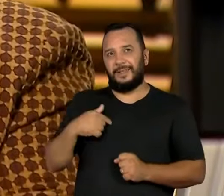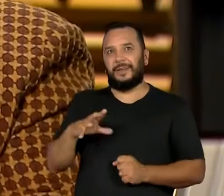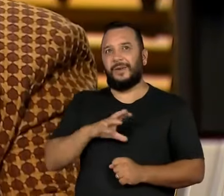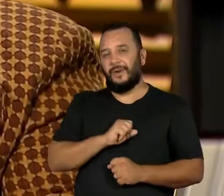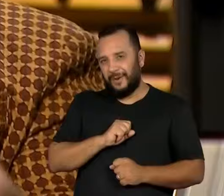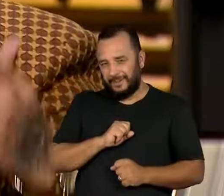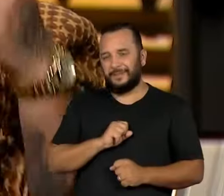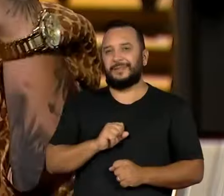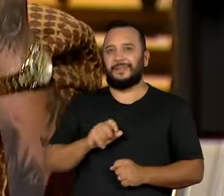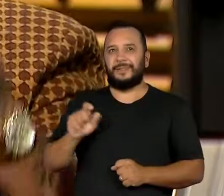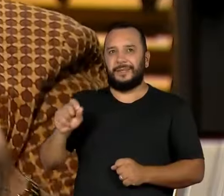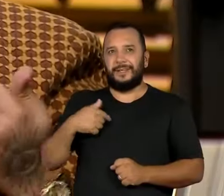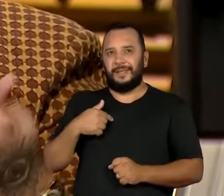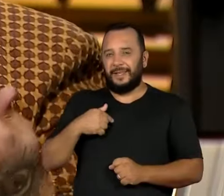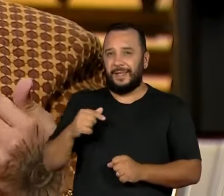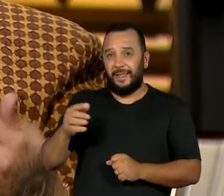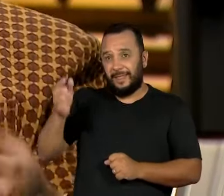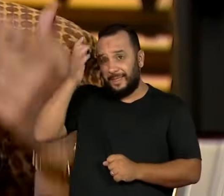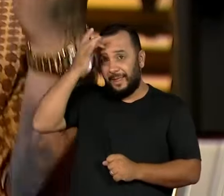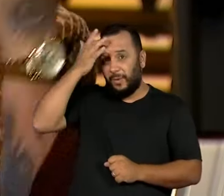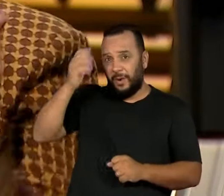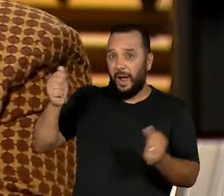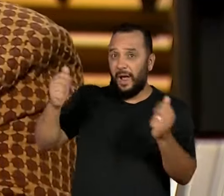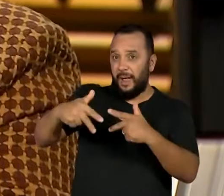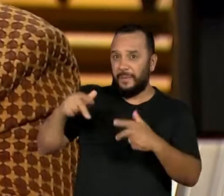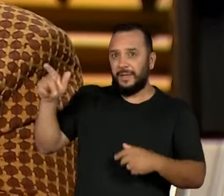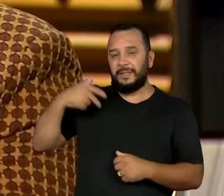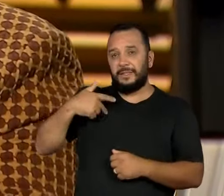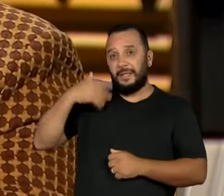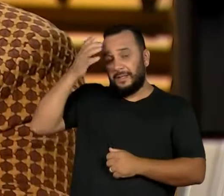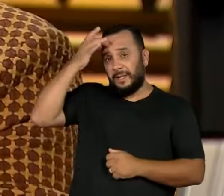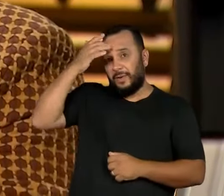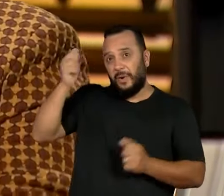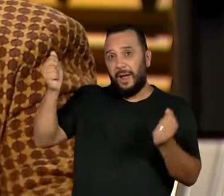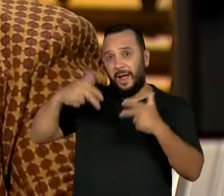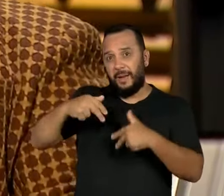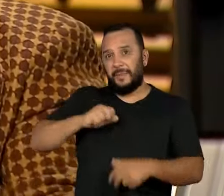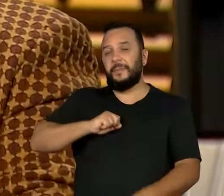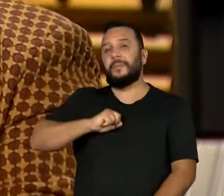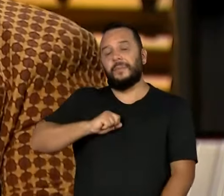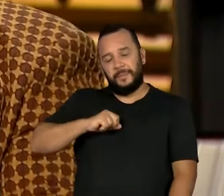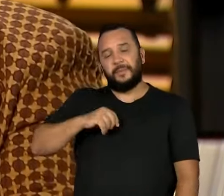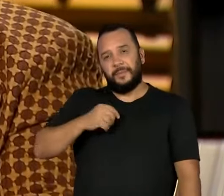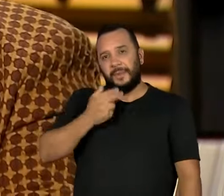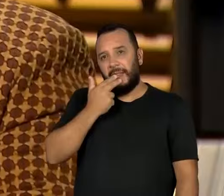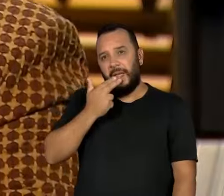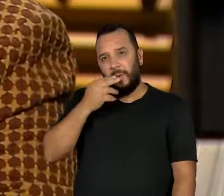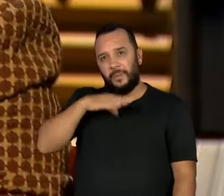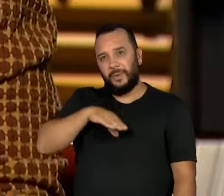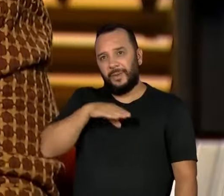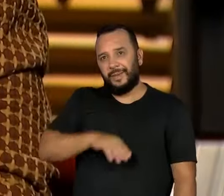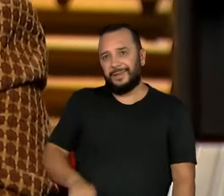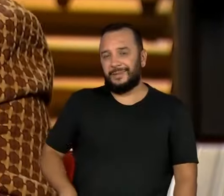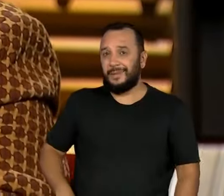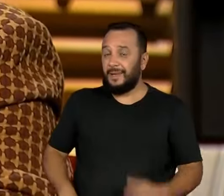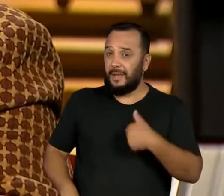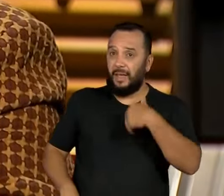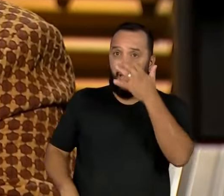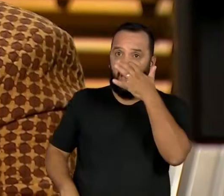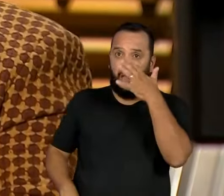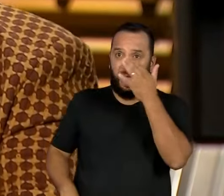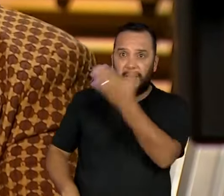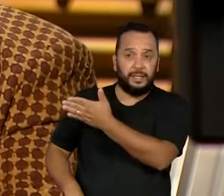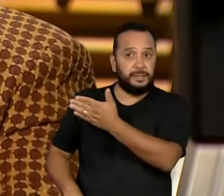caminhada coisa que tem que decorar um rap inteiro e decora um rap inteiro em português não isso é fascinante porque isso me alegra no sentido